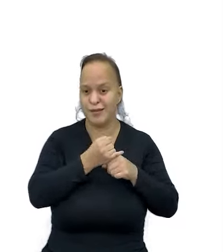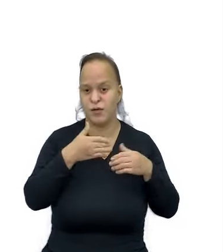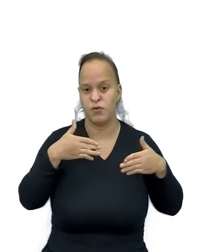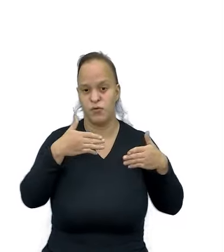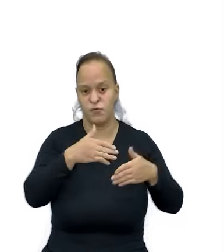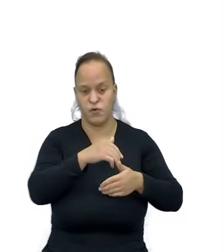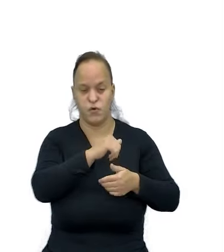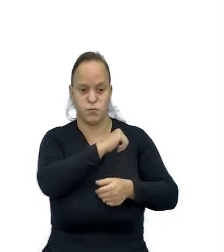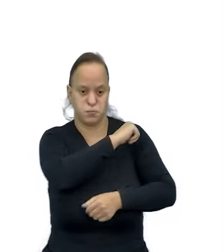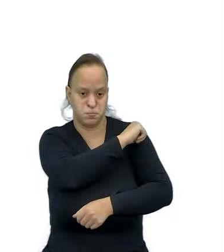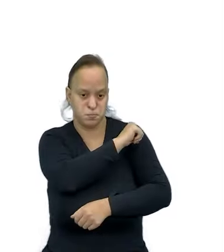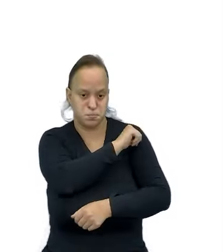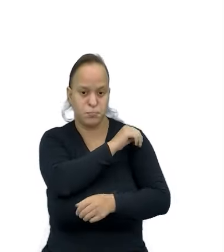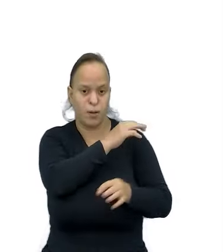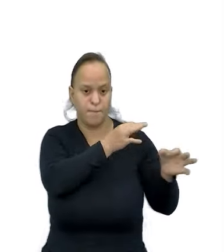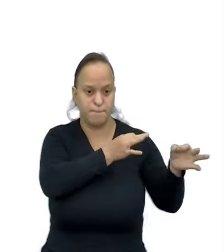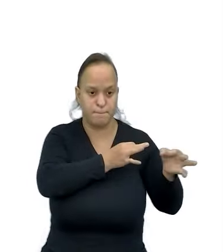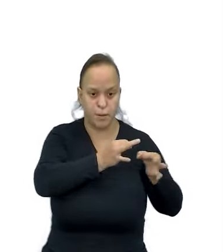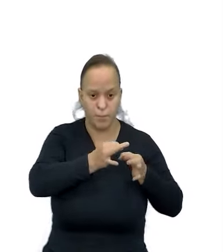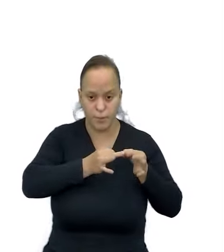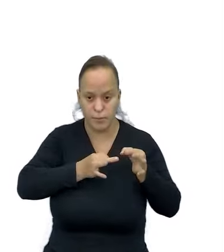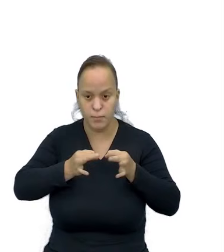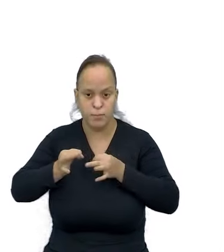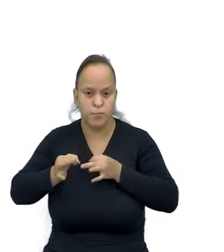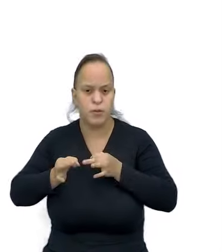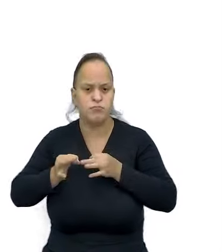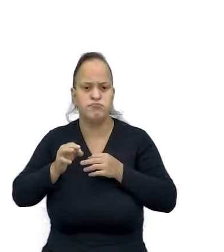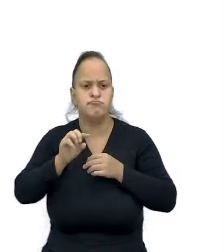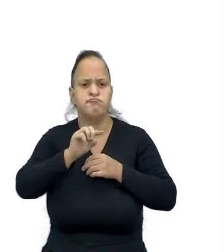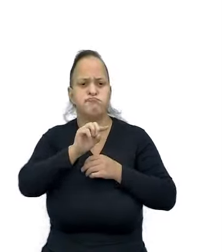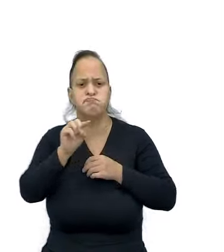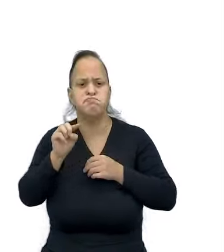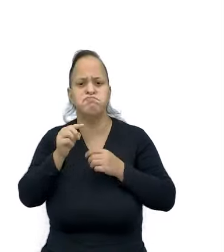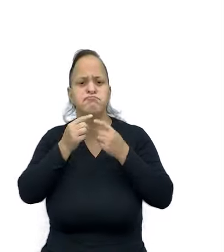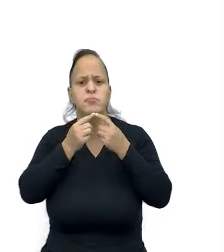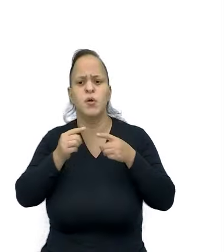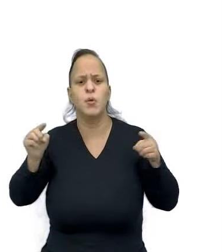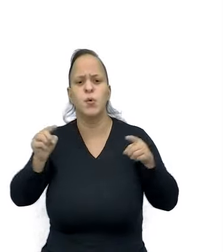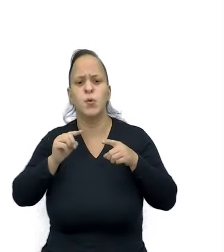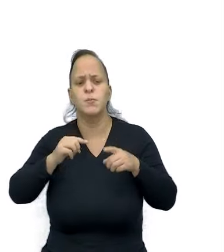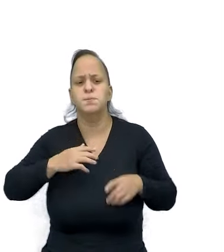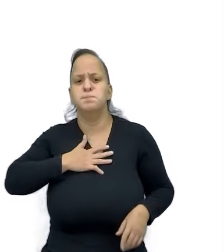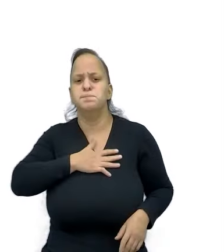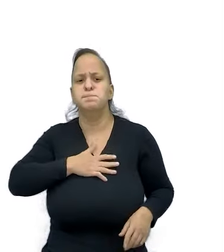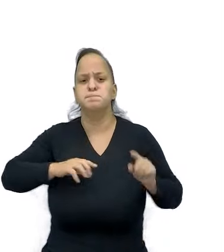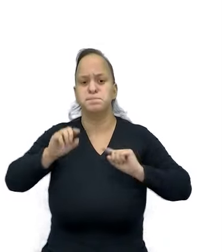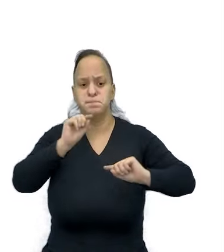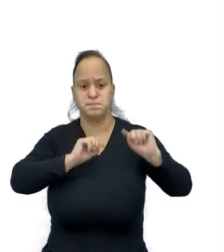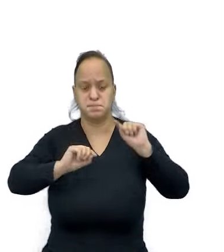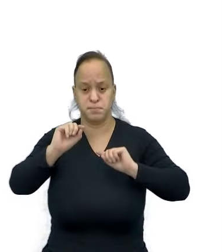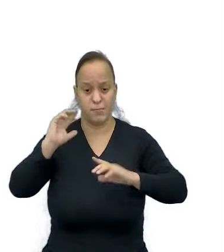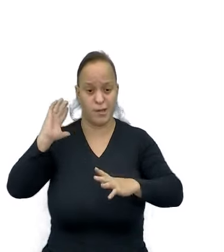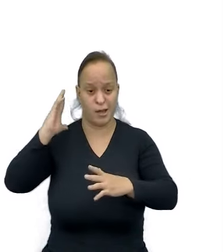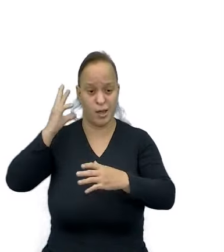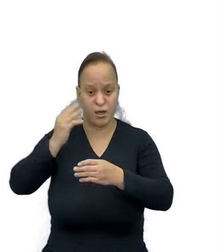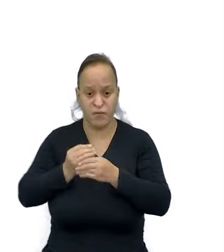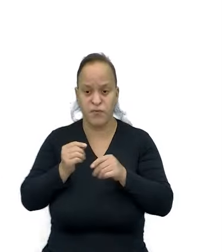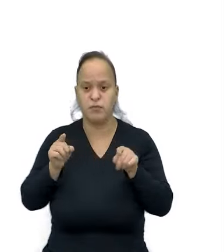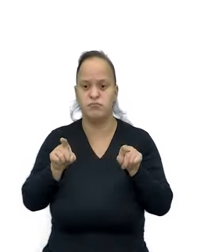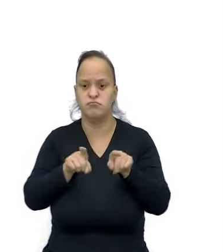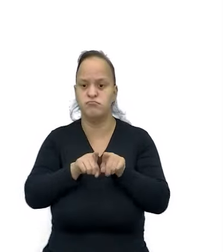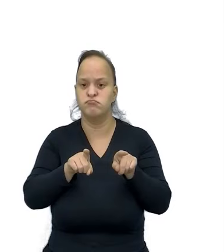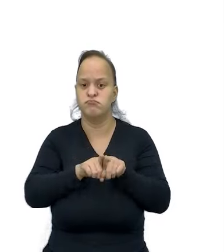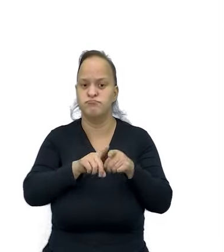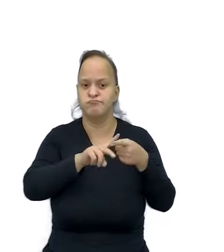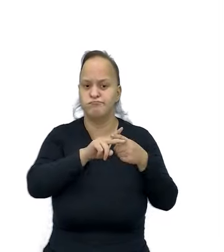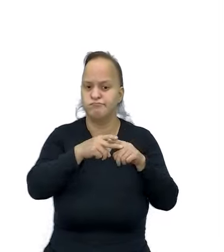fazendo planos, vamos mudar o mundo, qual é o seu estilo musical favorito, revisão e edição, casa